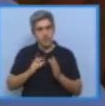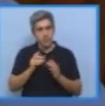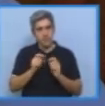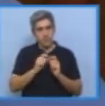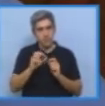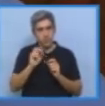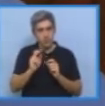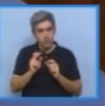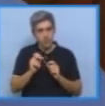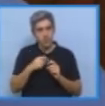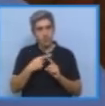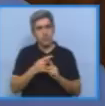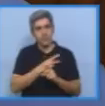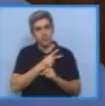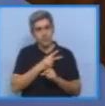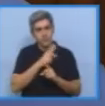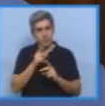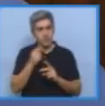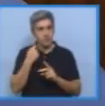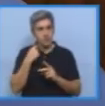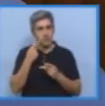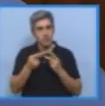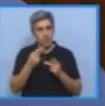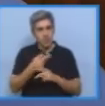vivência da universidade. Estive no curso de análises